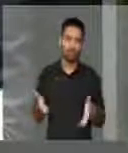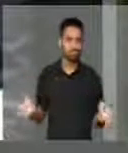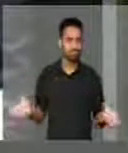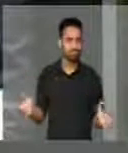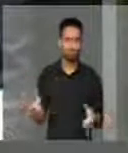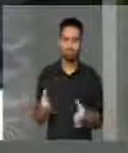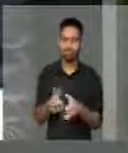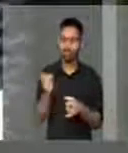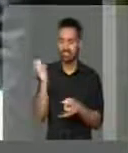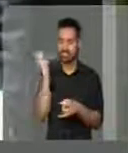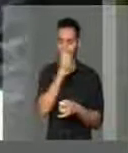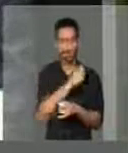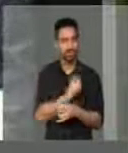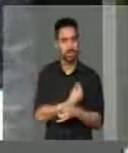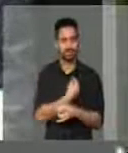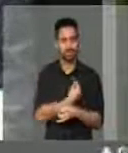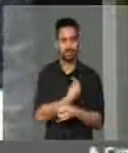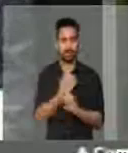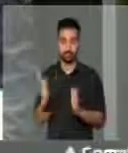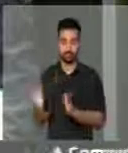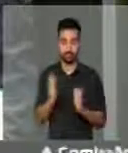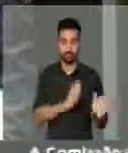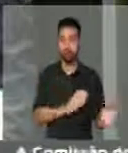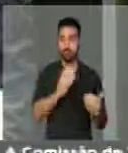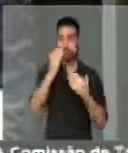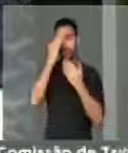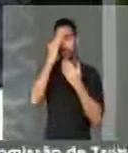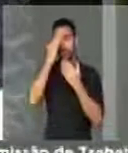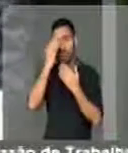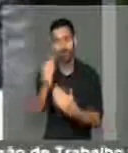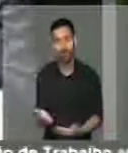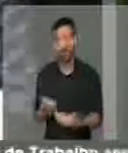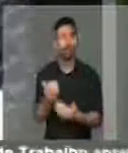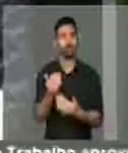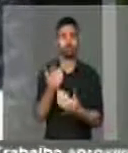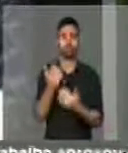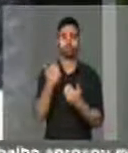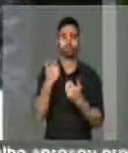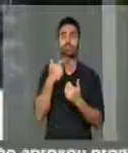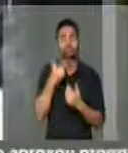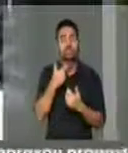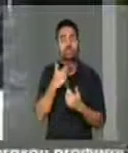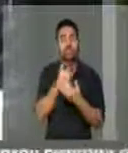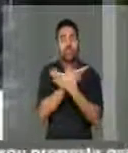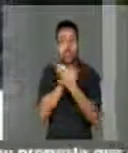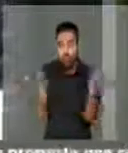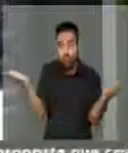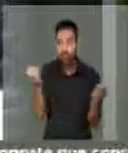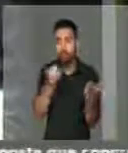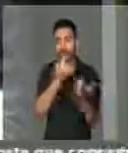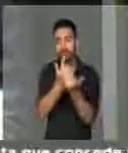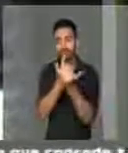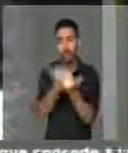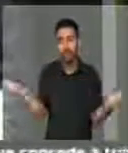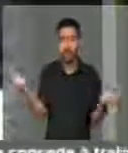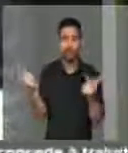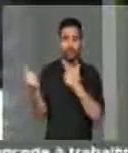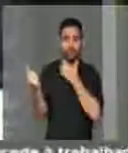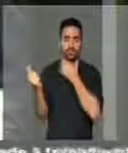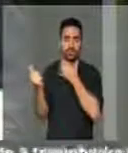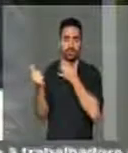muito difícil. Eu quero desejar a todos muita sorte,